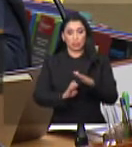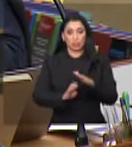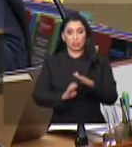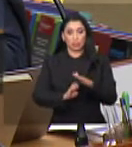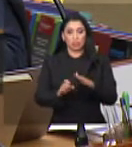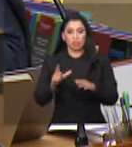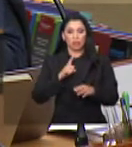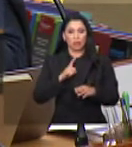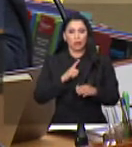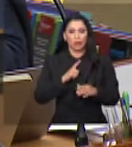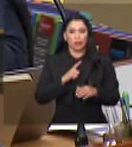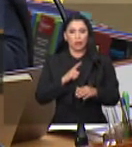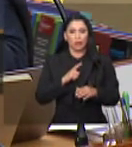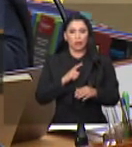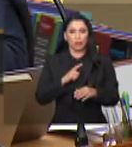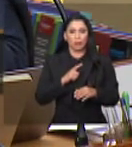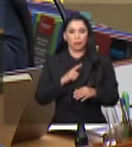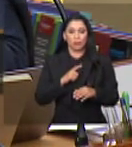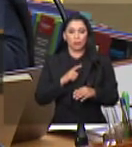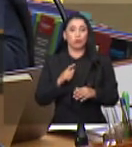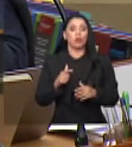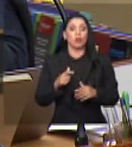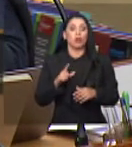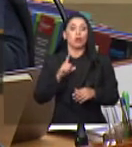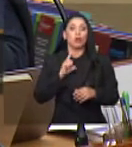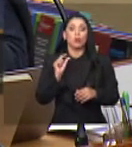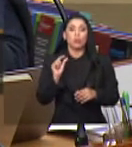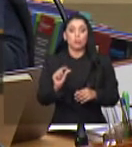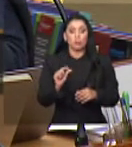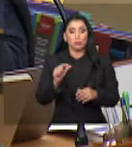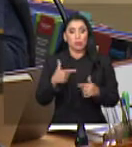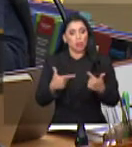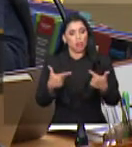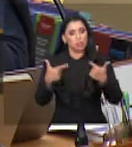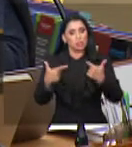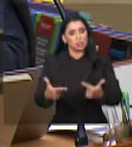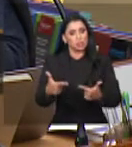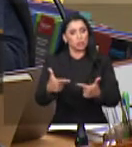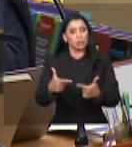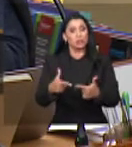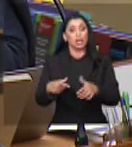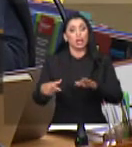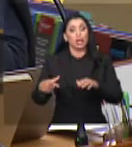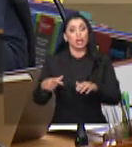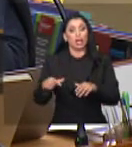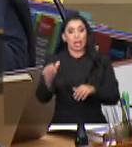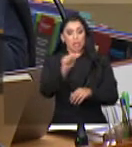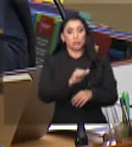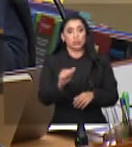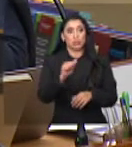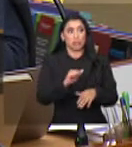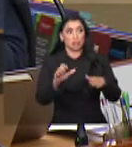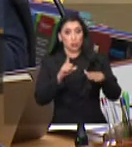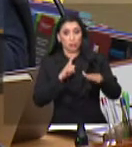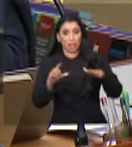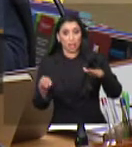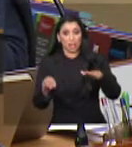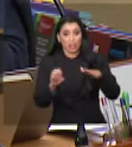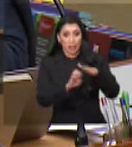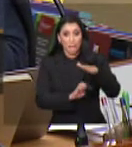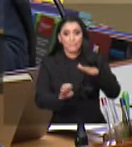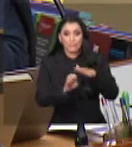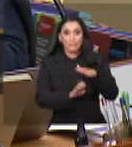modo até mais específico pouca ação nesse quadro associativo aquelas empresas que